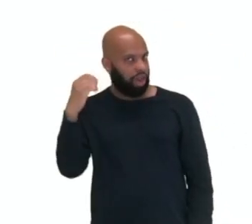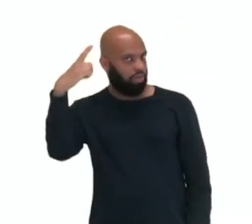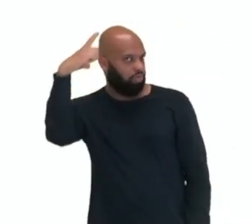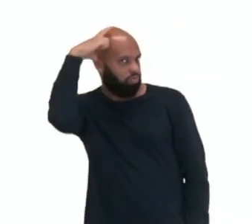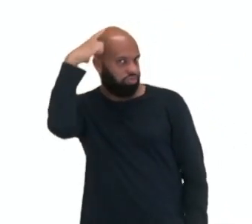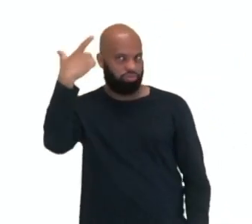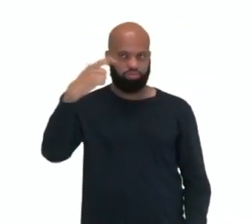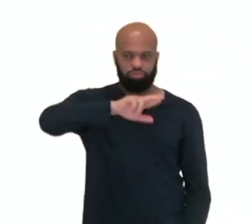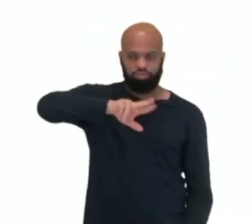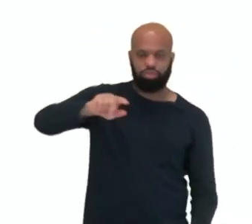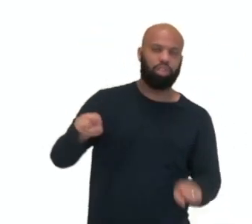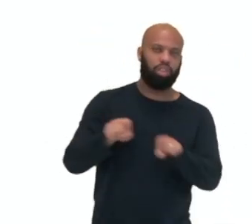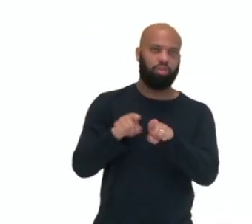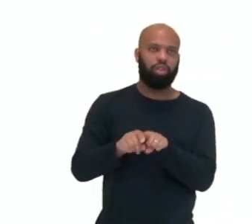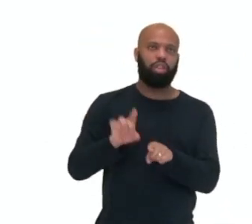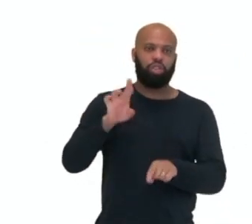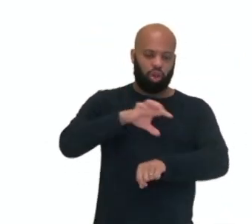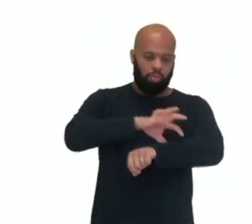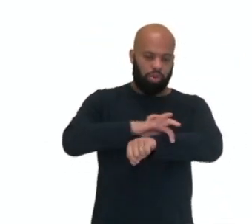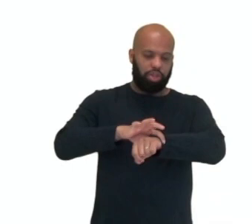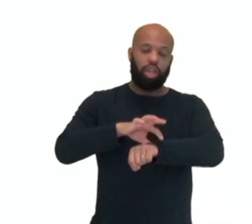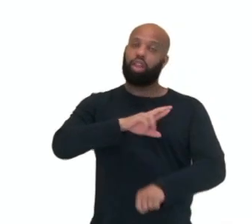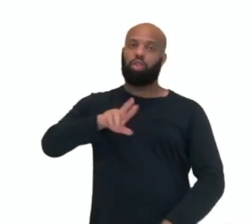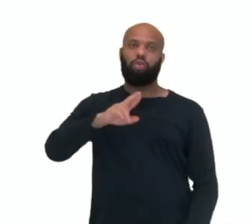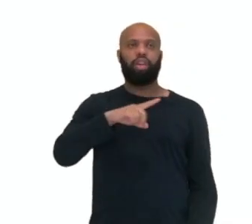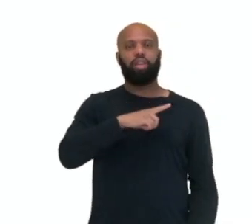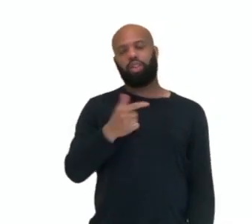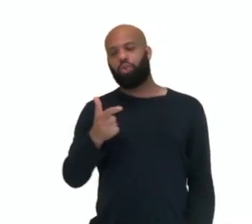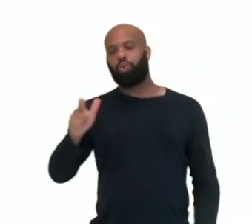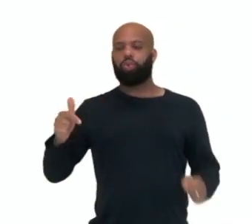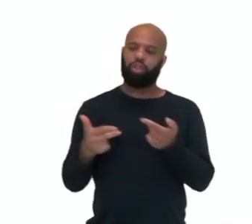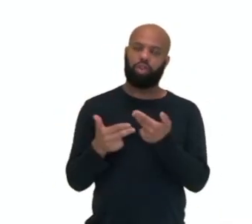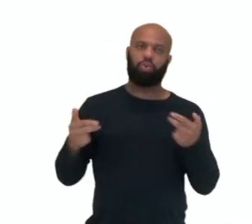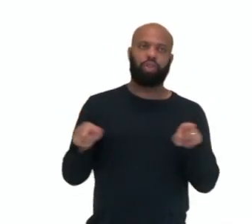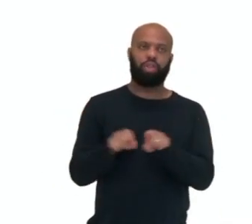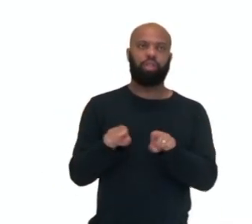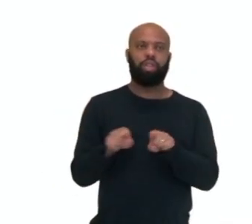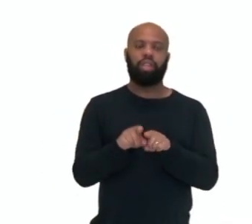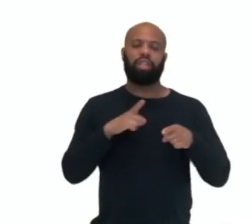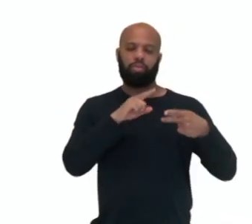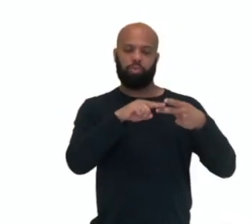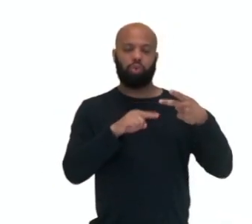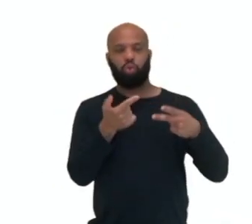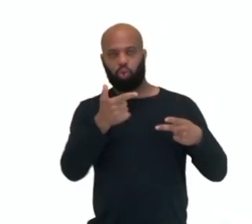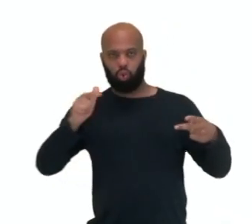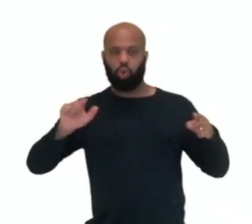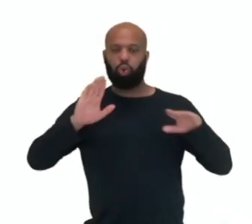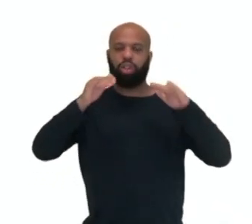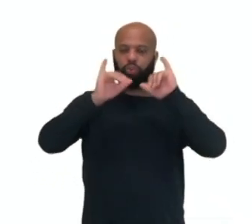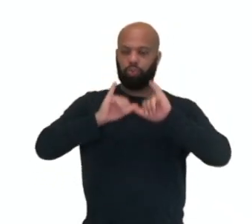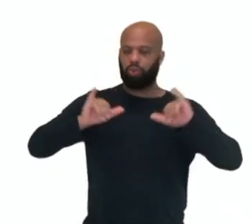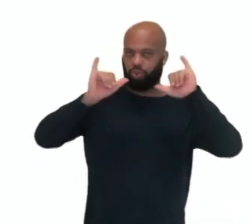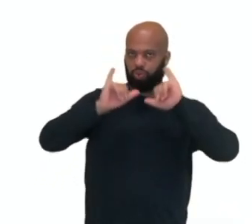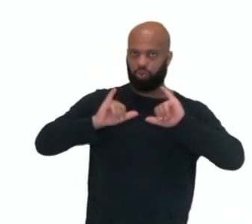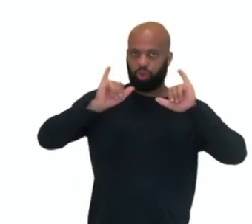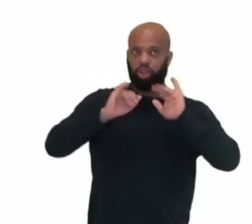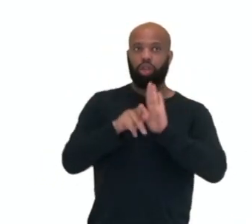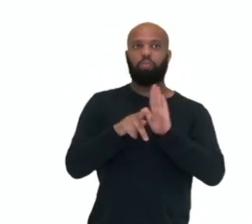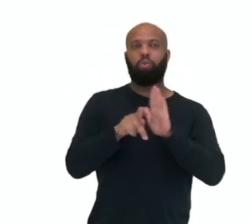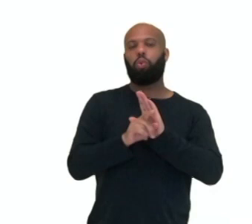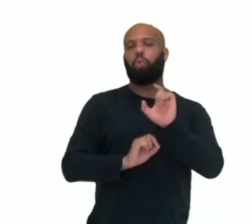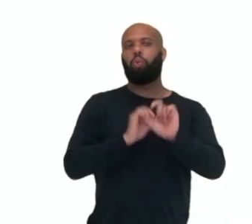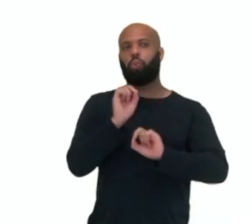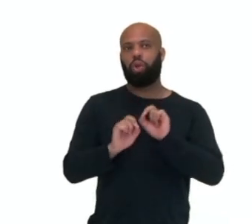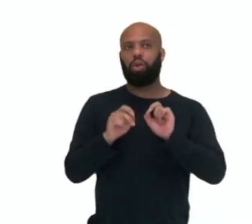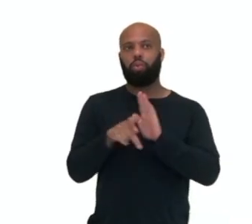de produção, ela não tem apenas um produto, ela oferece mais esses outros 2 produtos. Ela divulga o seu trabalho numa conta